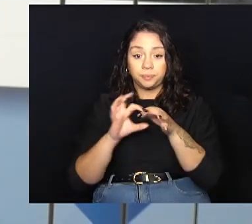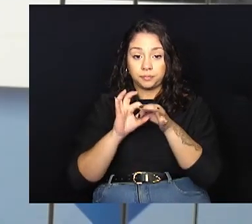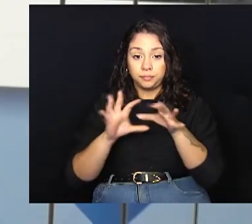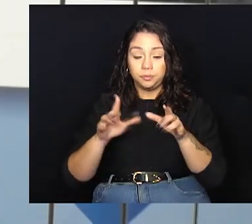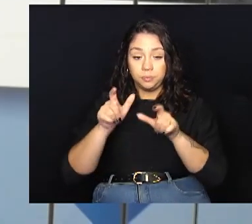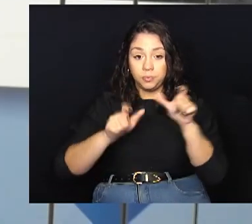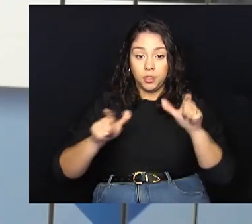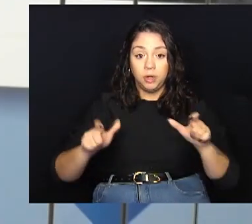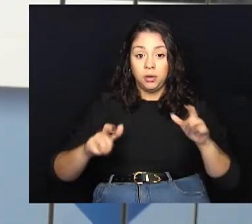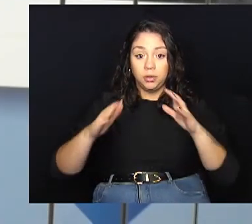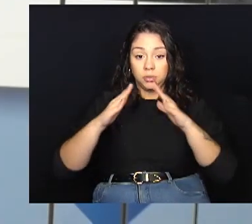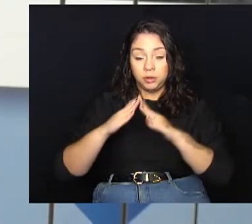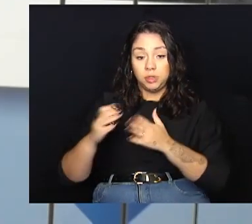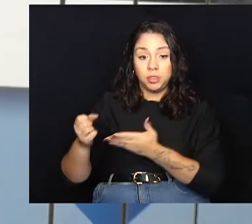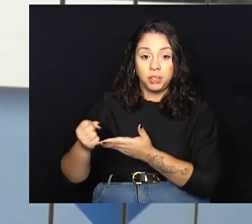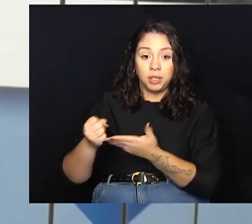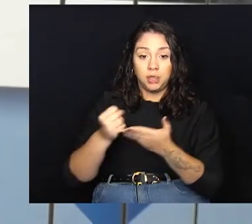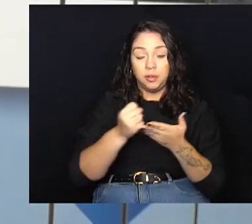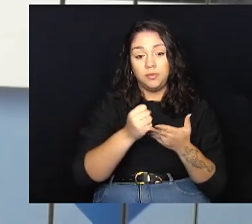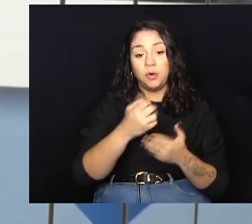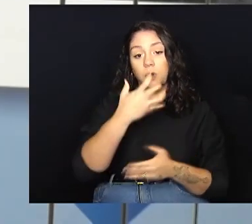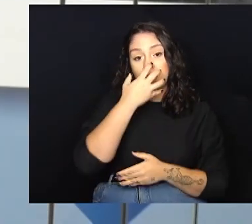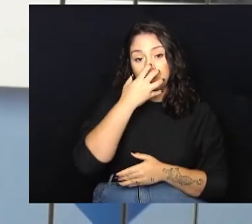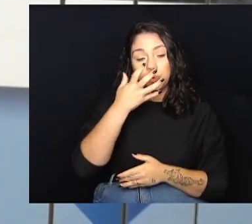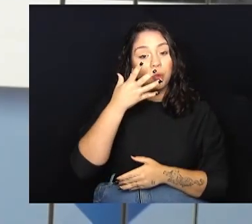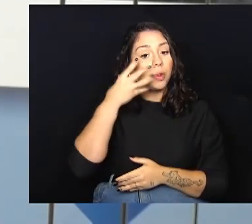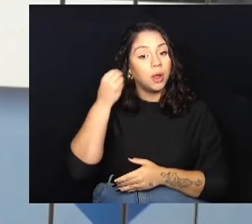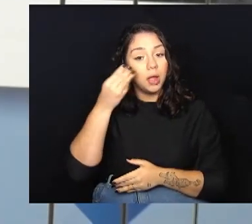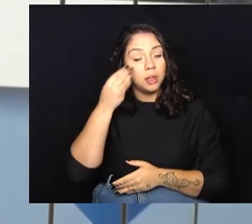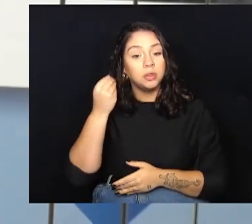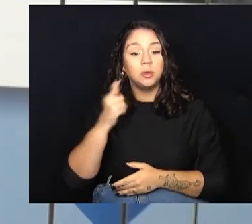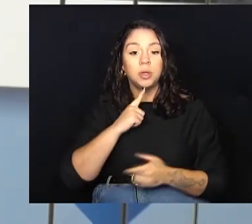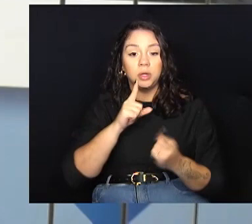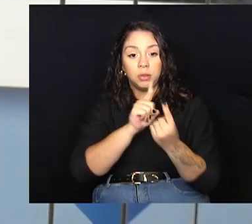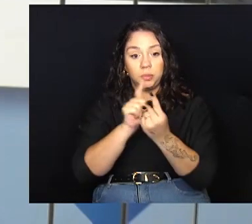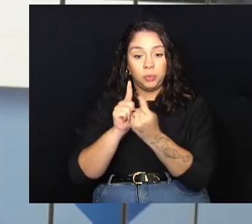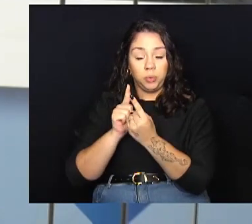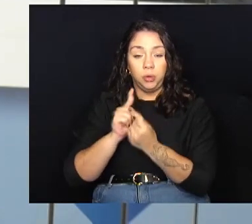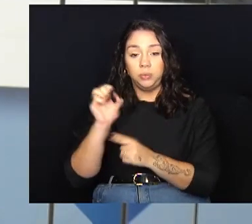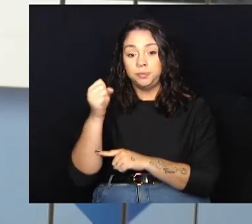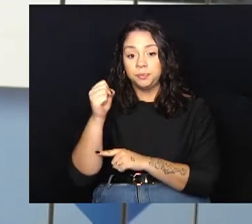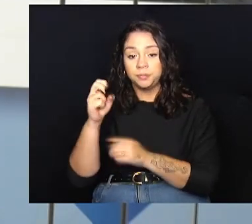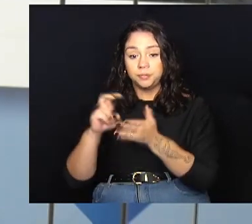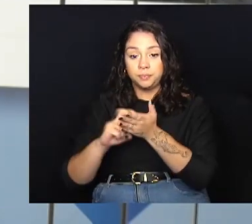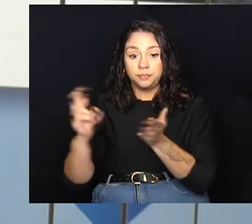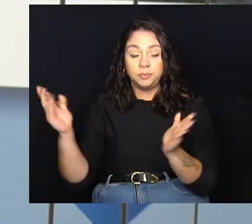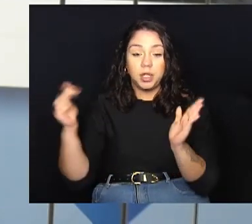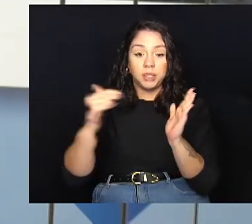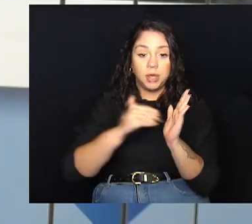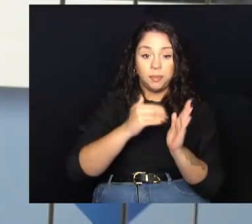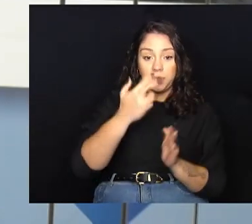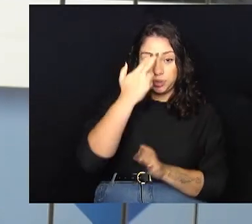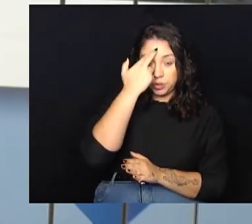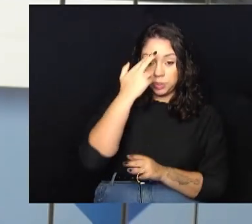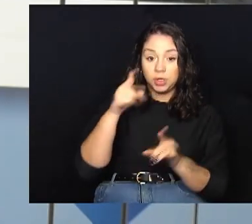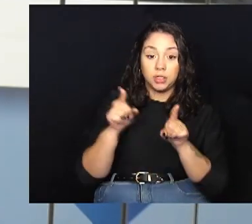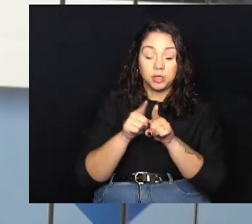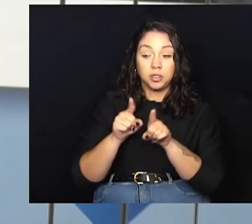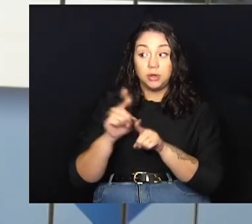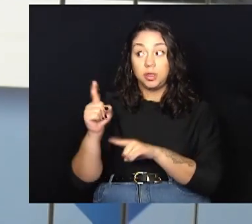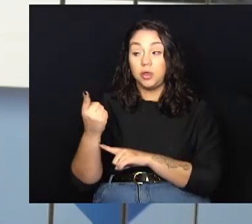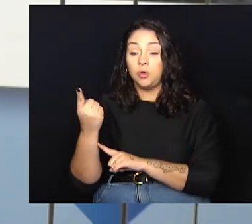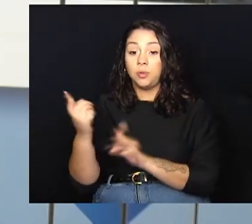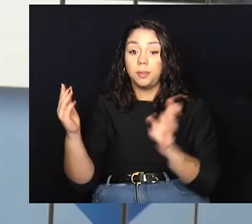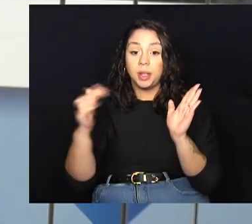queiram levar o seu cão o seu gato de estimação para ser atendido das oito da manhã ao meio-dia e da uma às